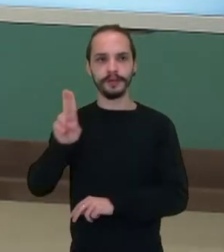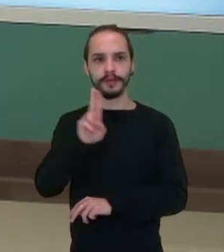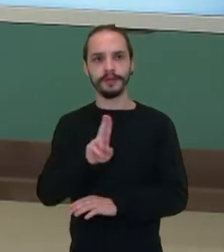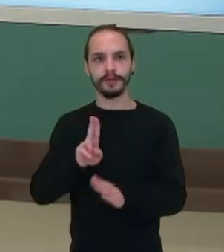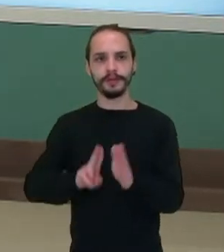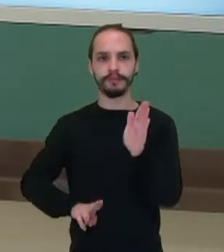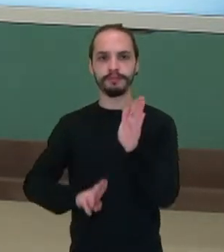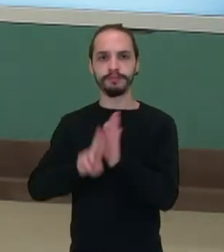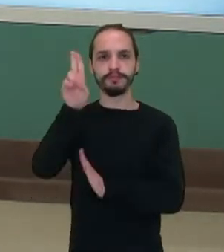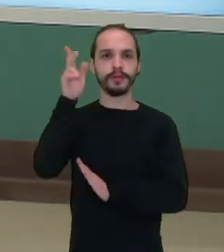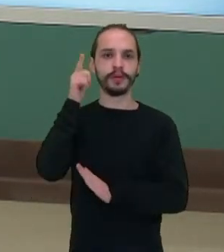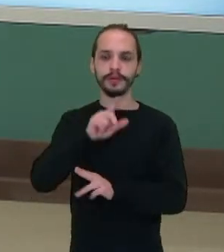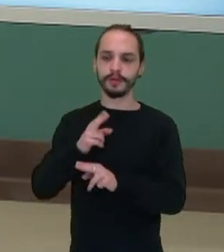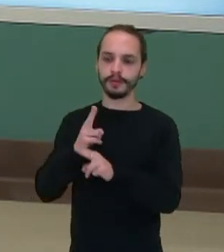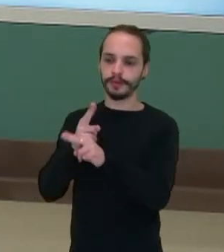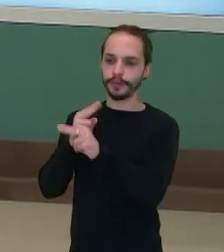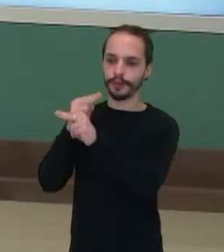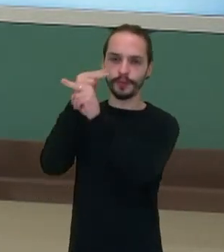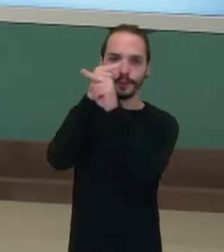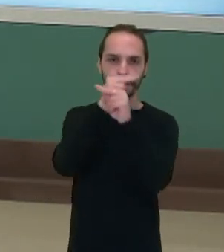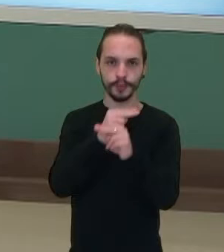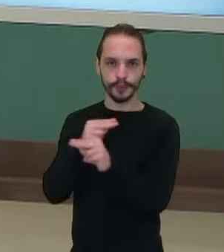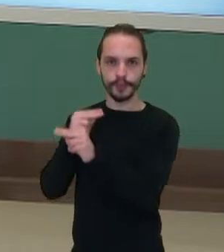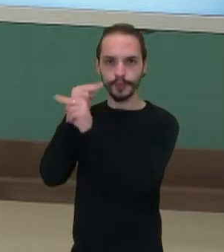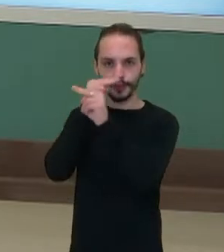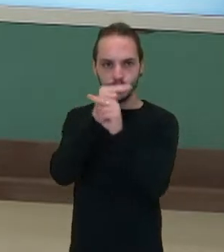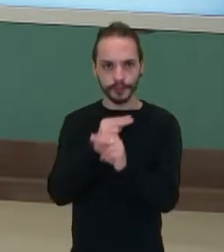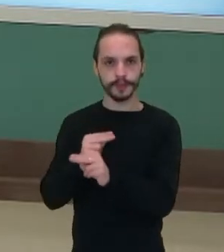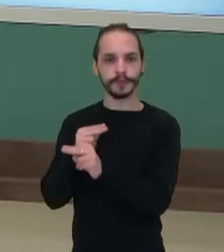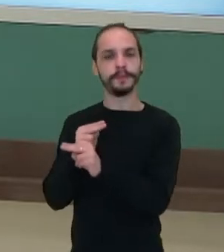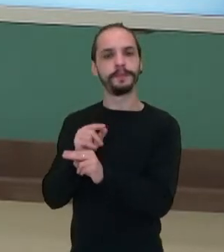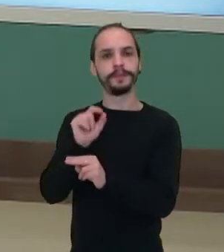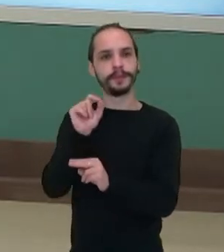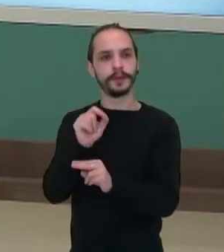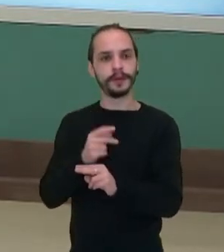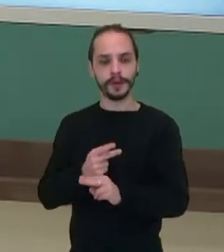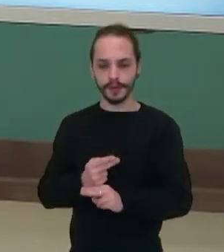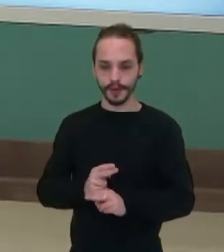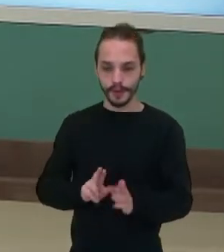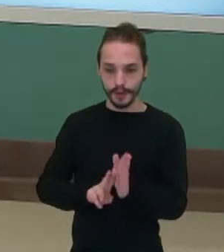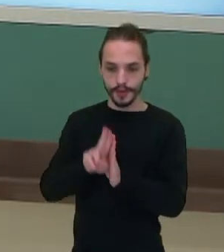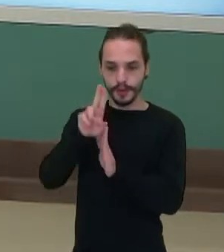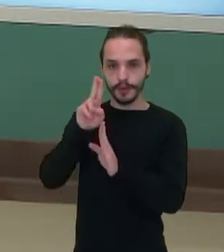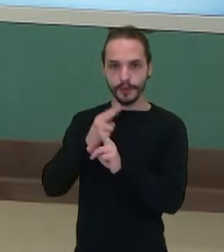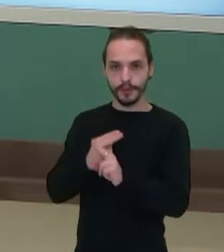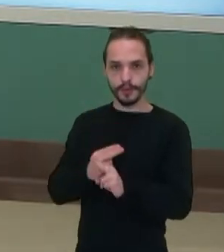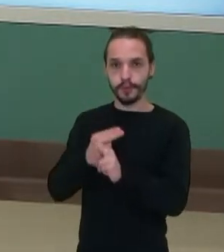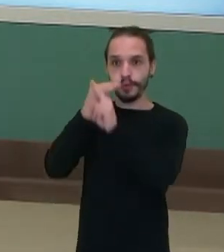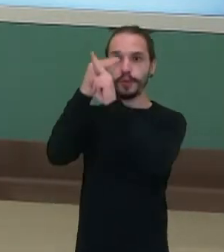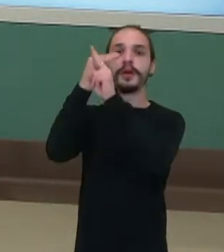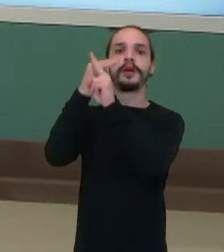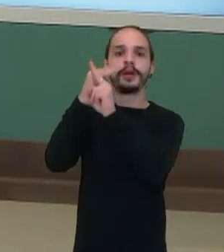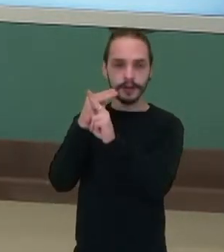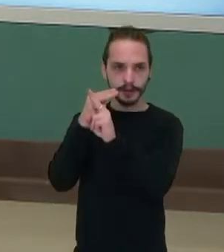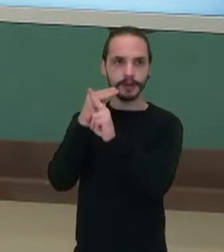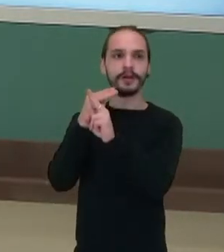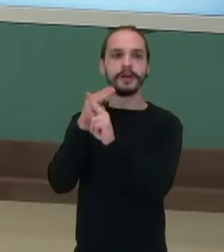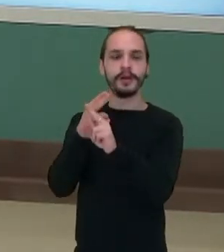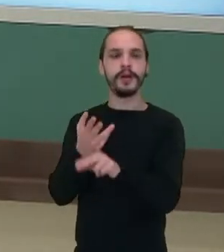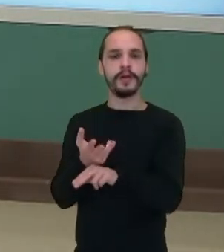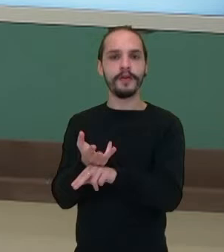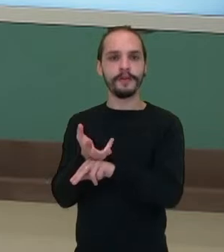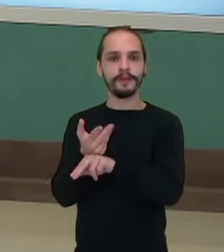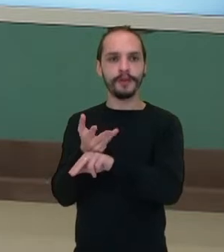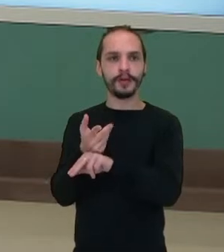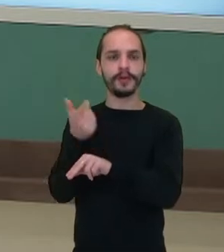lançamento de diversos satélites artificiais. Eles levam os satélites até a uma altura e com uma velocidade